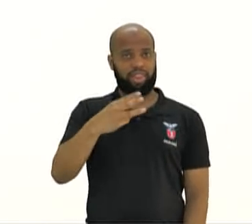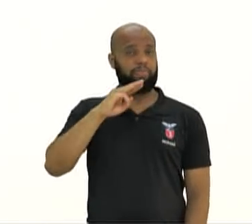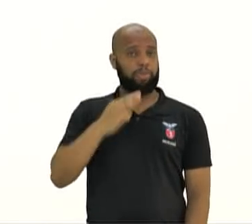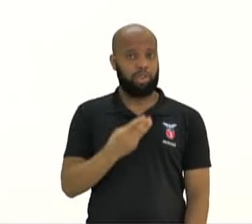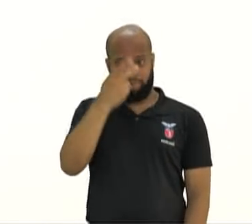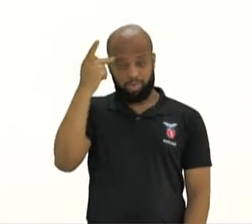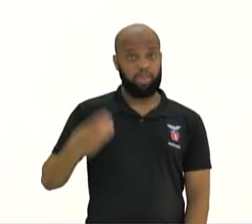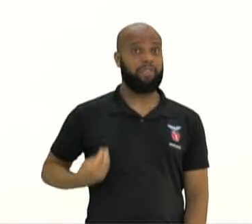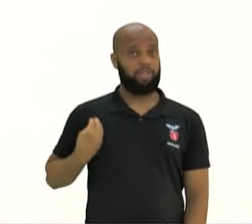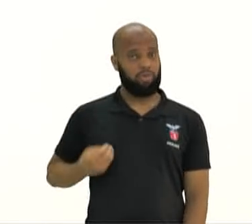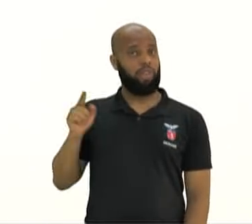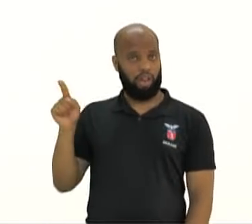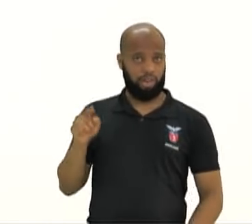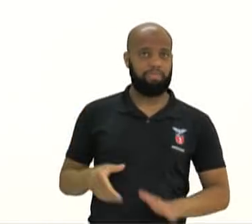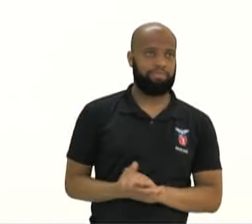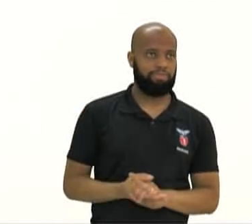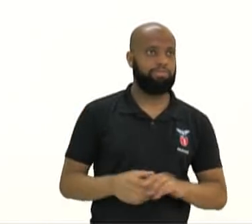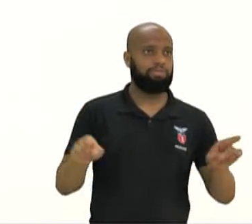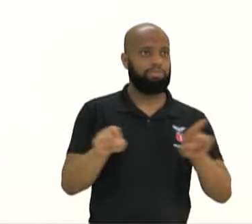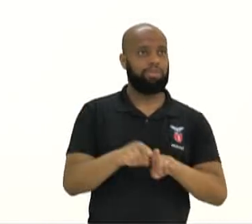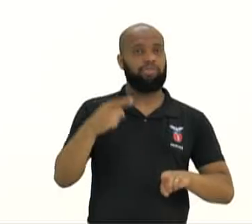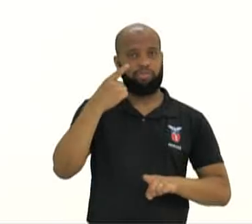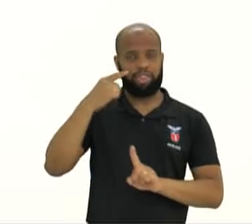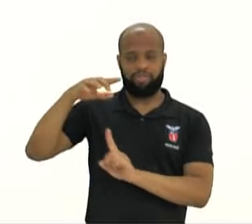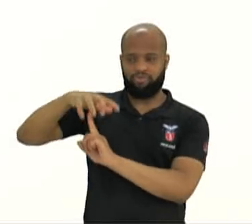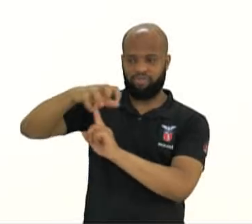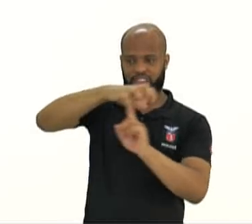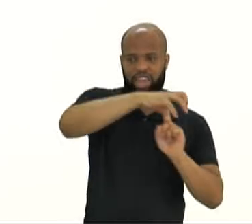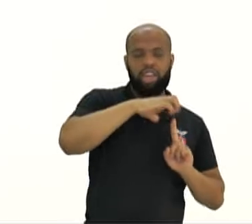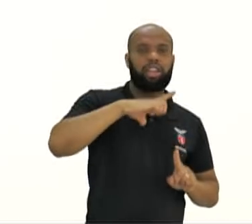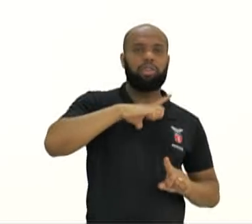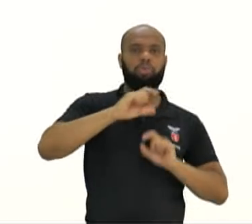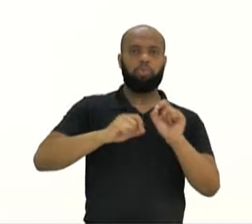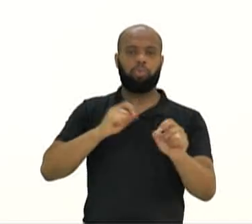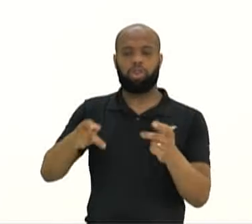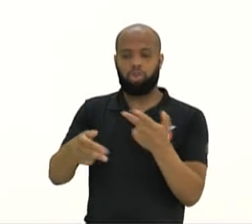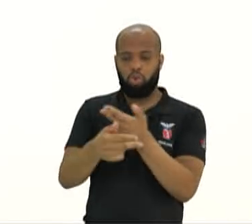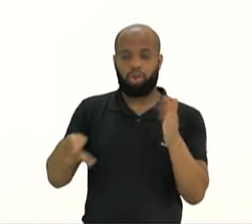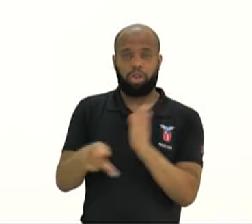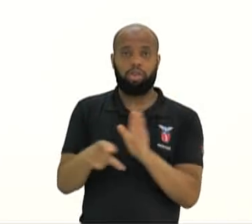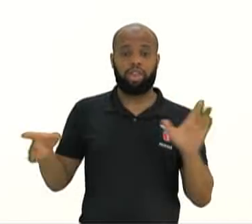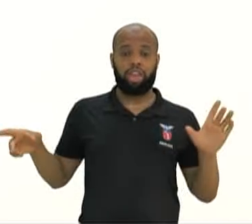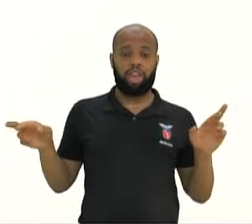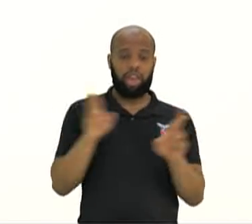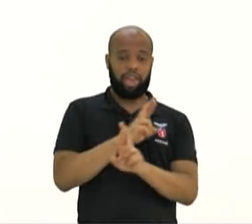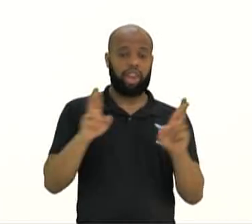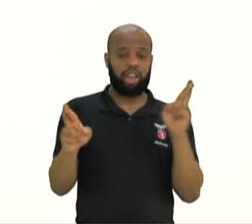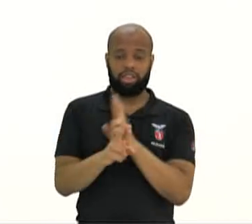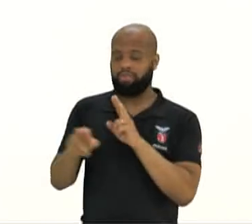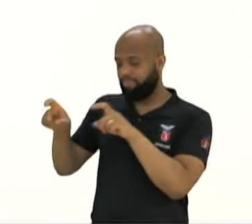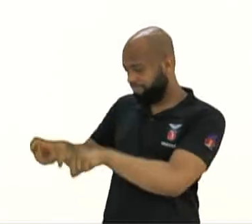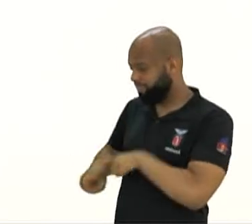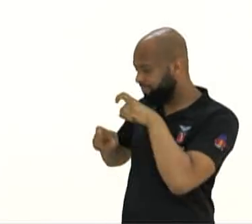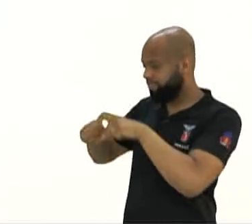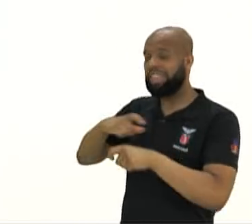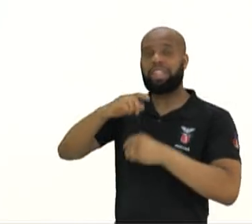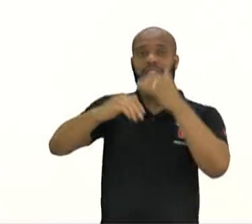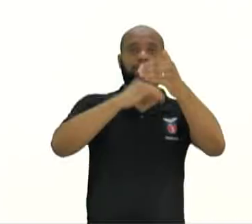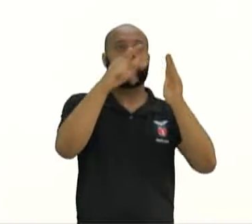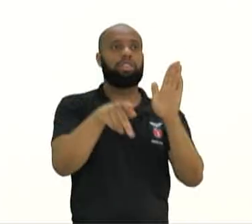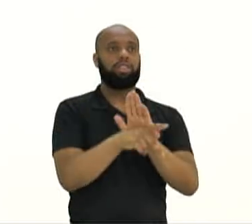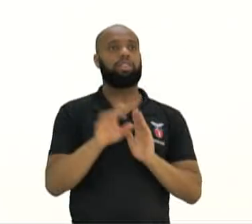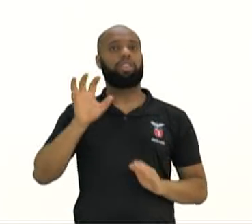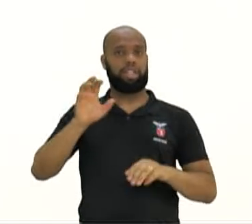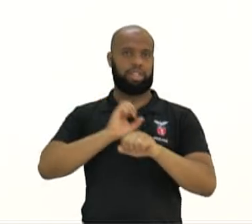habitantes. E aqui também se vê a feira livre, atividades agrícolas né, que são mais desenvolvidas